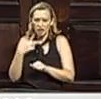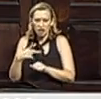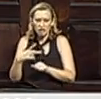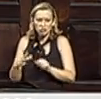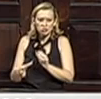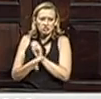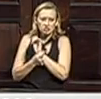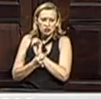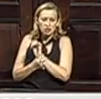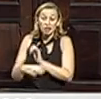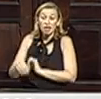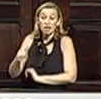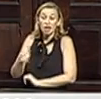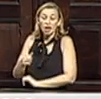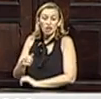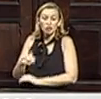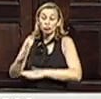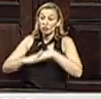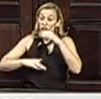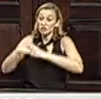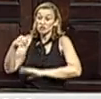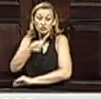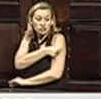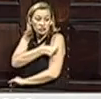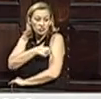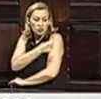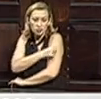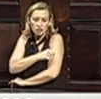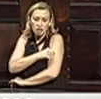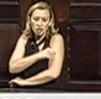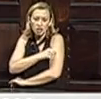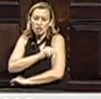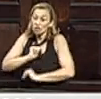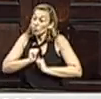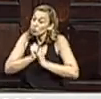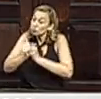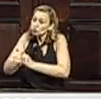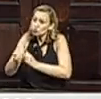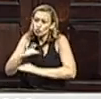enfermagem é quem realmente conduz os hospitais.